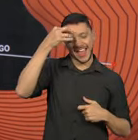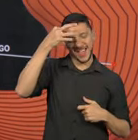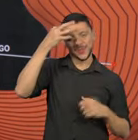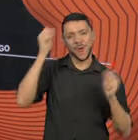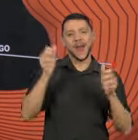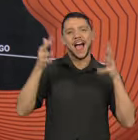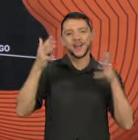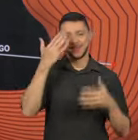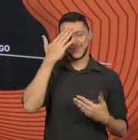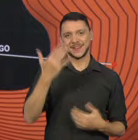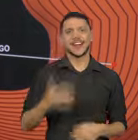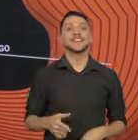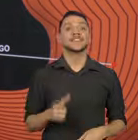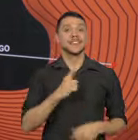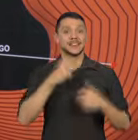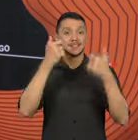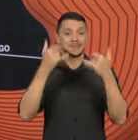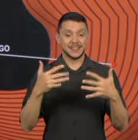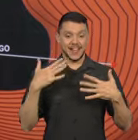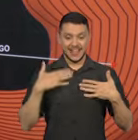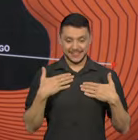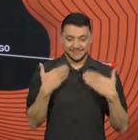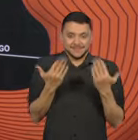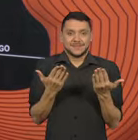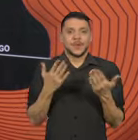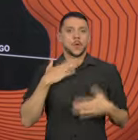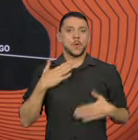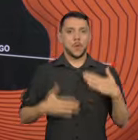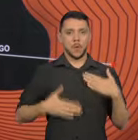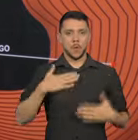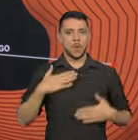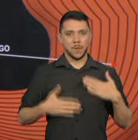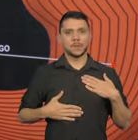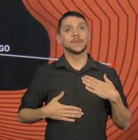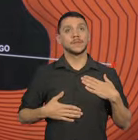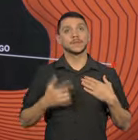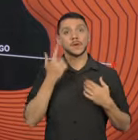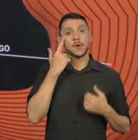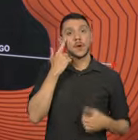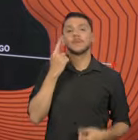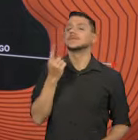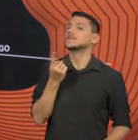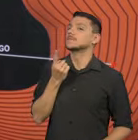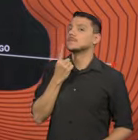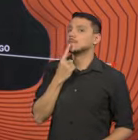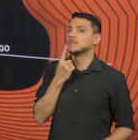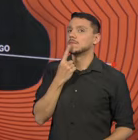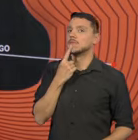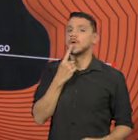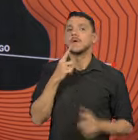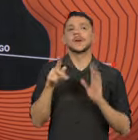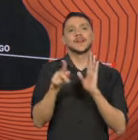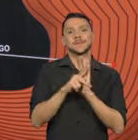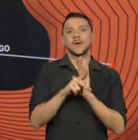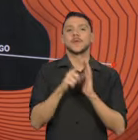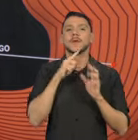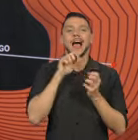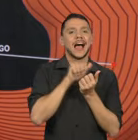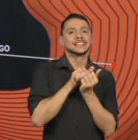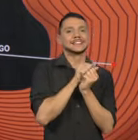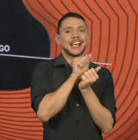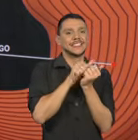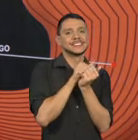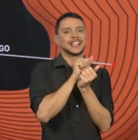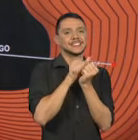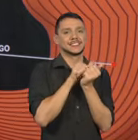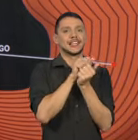vamos falar da parte externa do corpo rapidamente, tá? Que o aplicativo lança. Então, a da boca, mastigação, tá bom? A